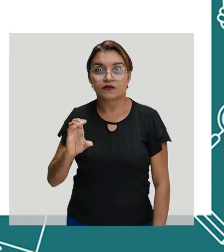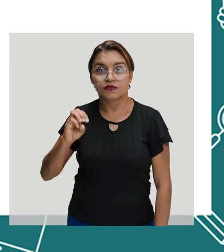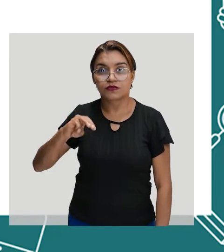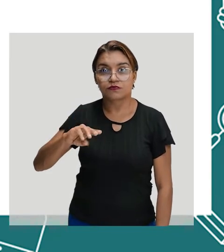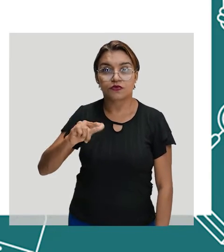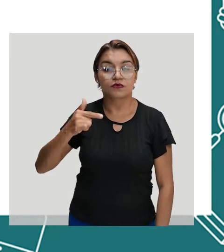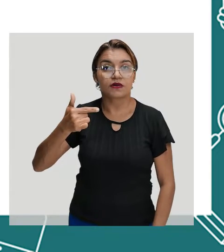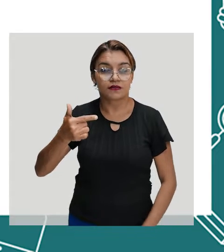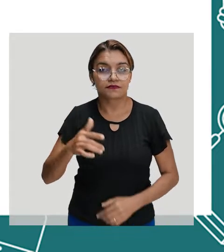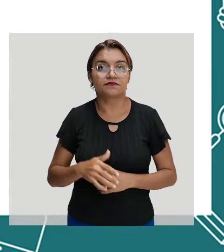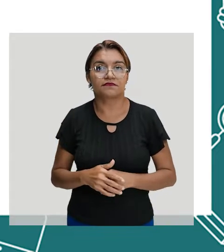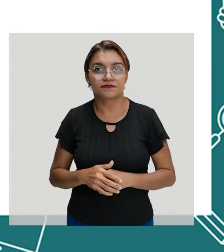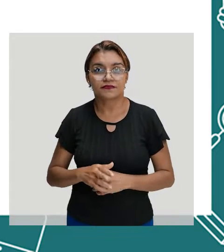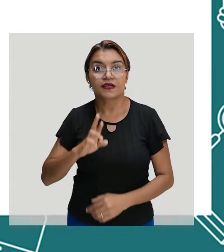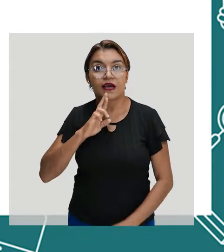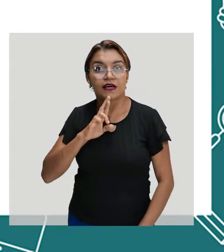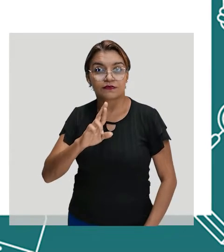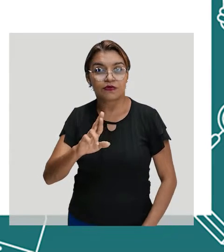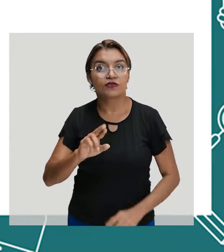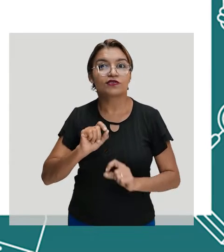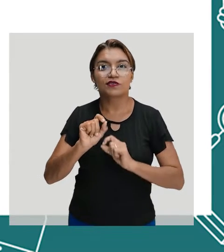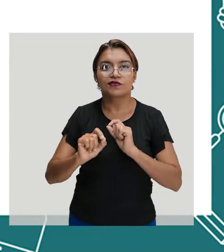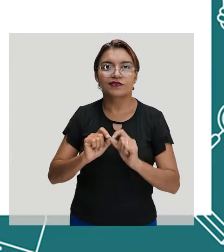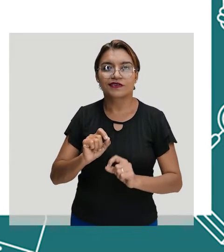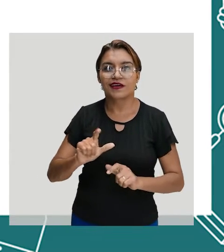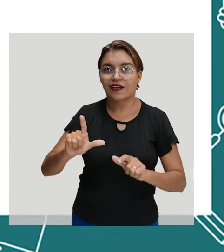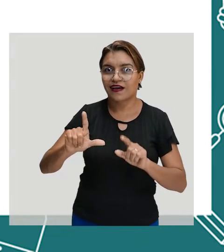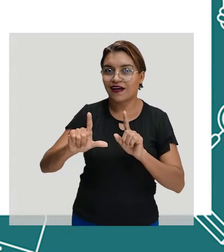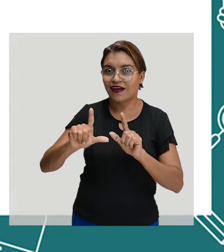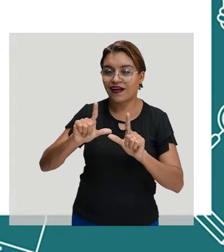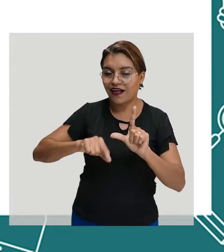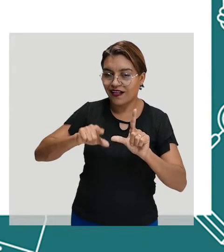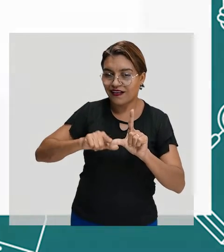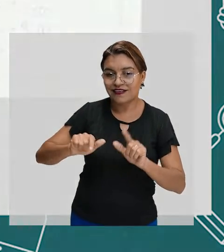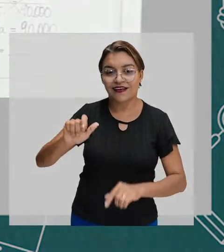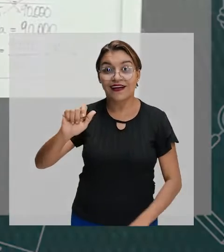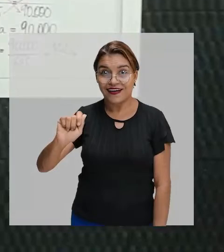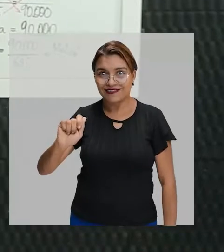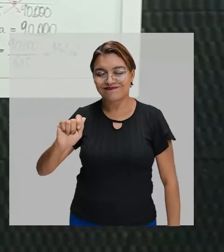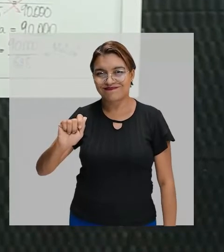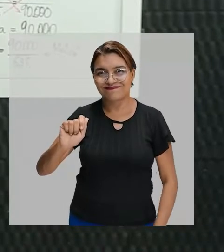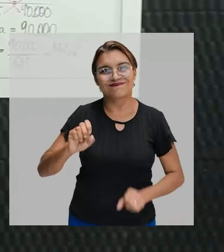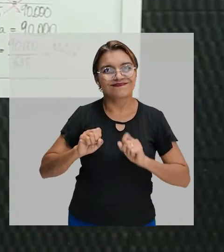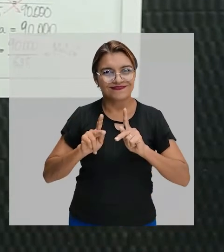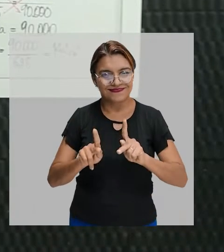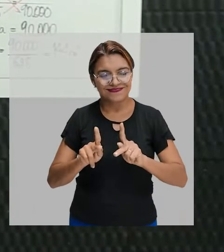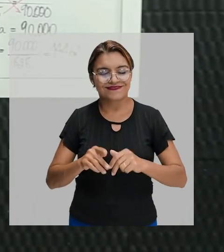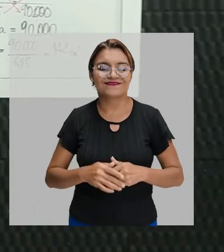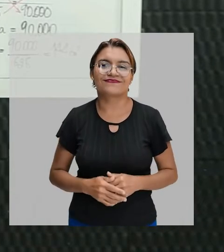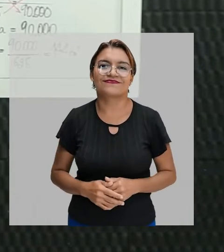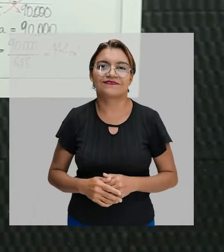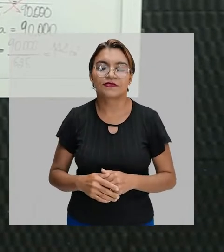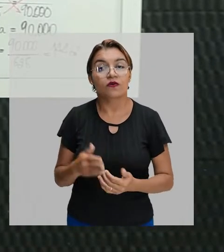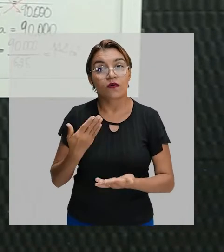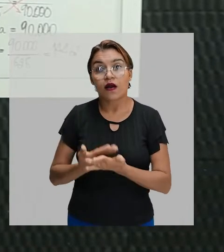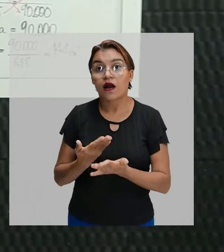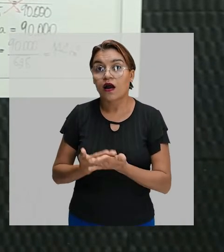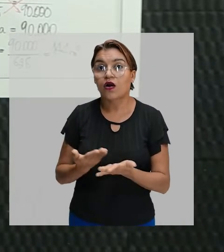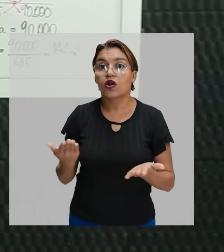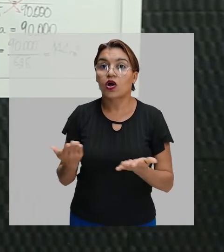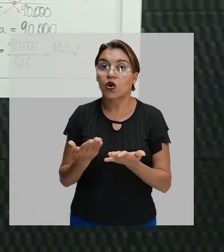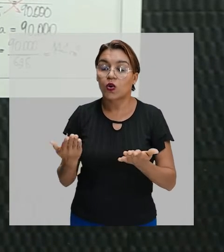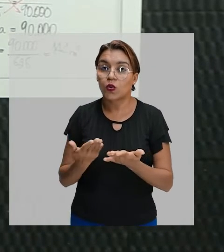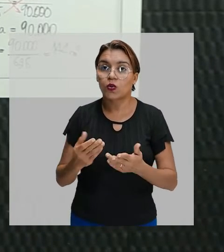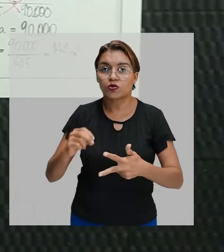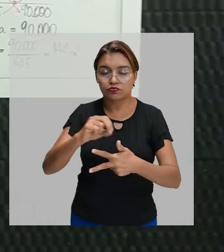quadrados a nossa resposta aí é a letra A de amor certo Galera tô nova de hoje a gente